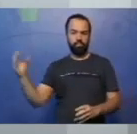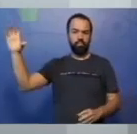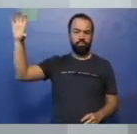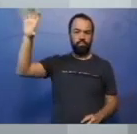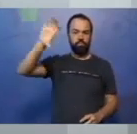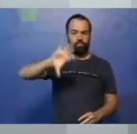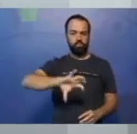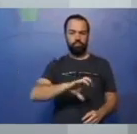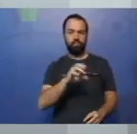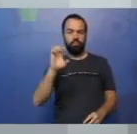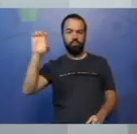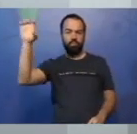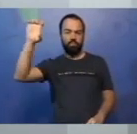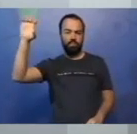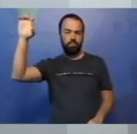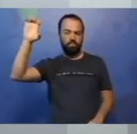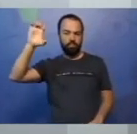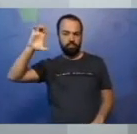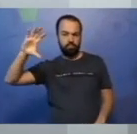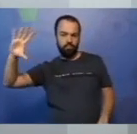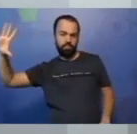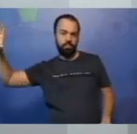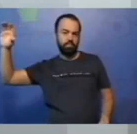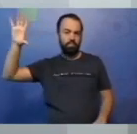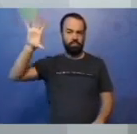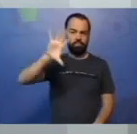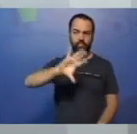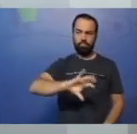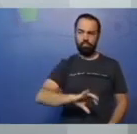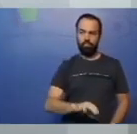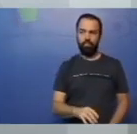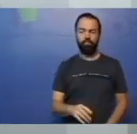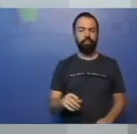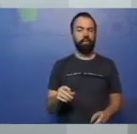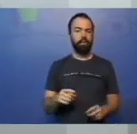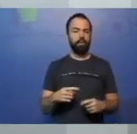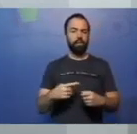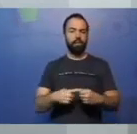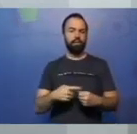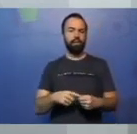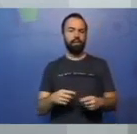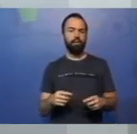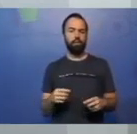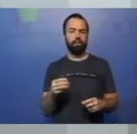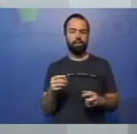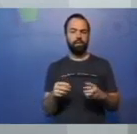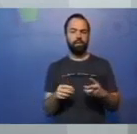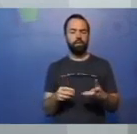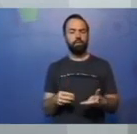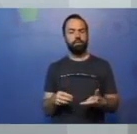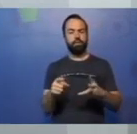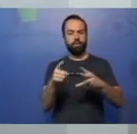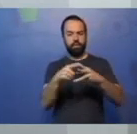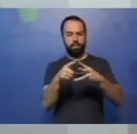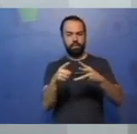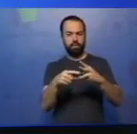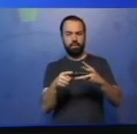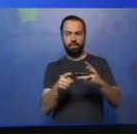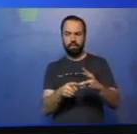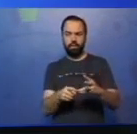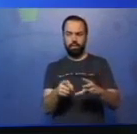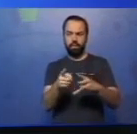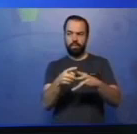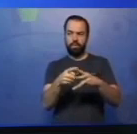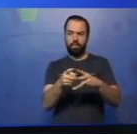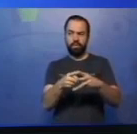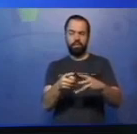são divididas em três tipos. As cidades denominadas feitorias são as cidades portuárias, né, ou seja,